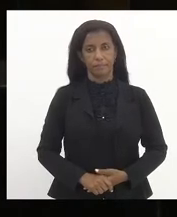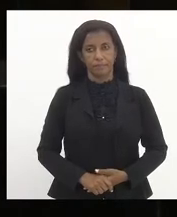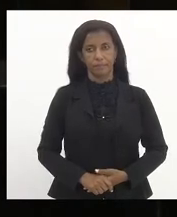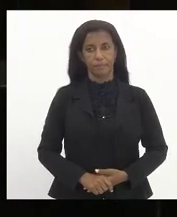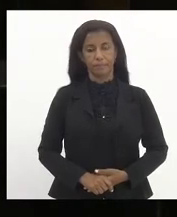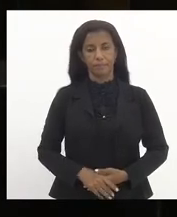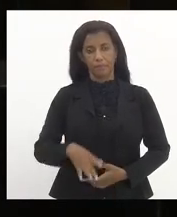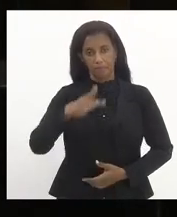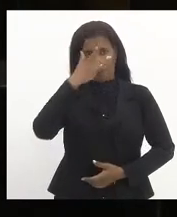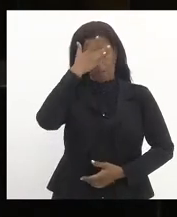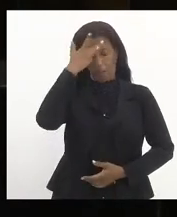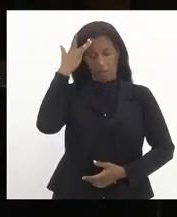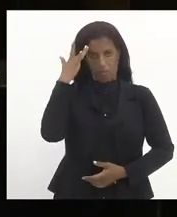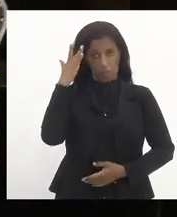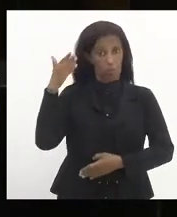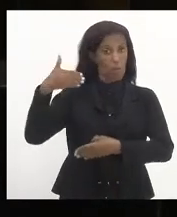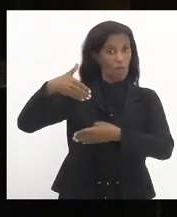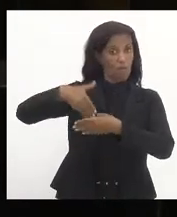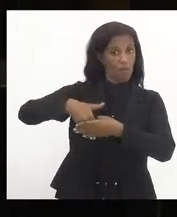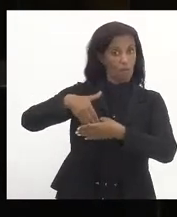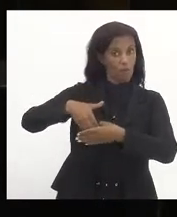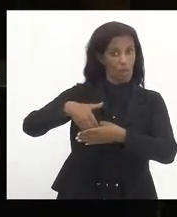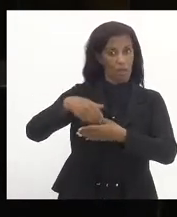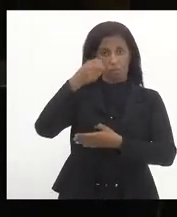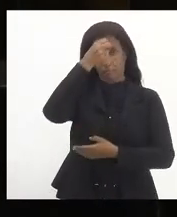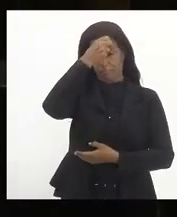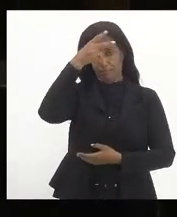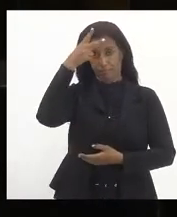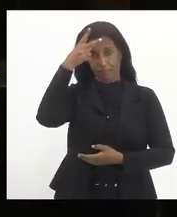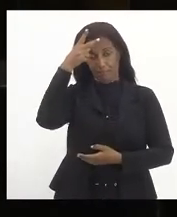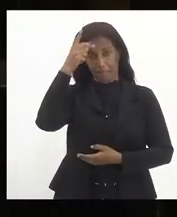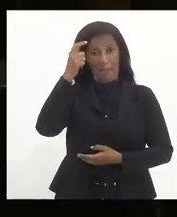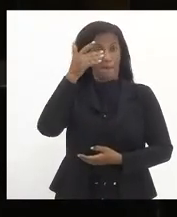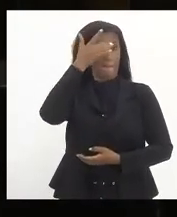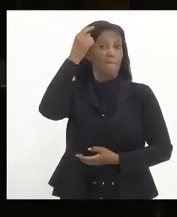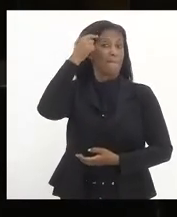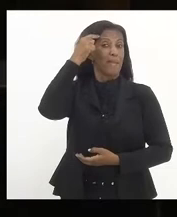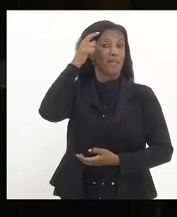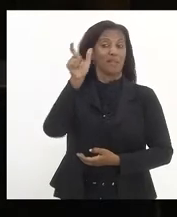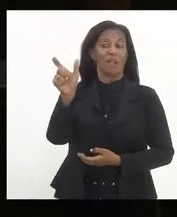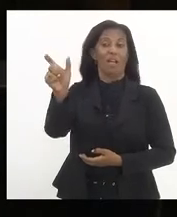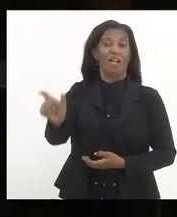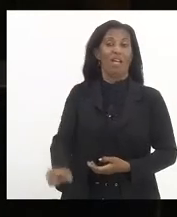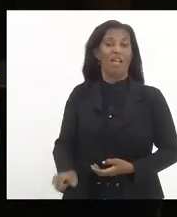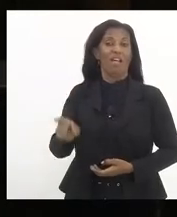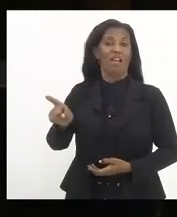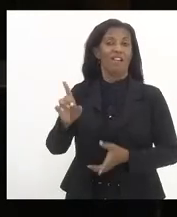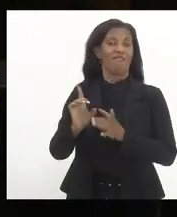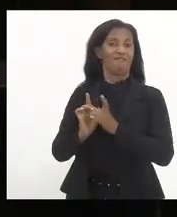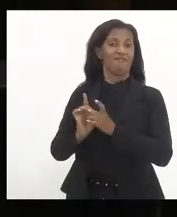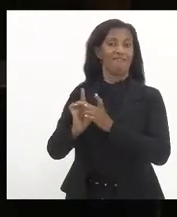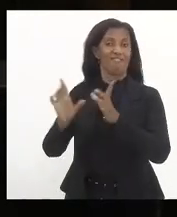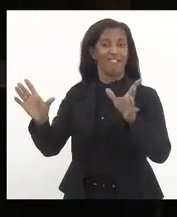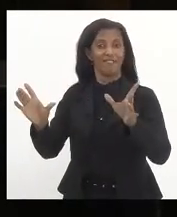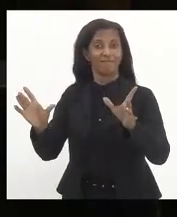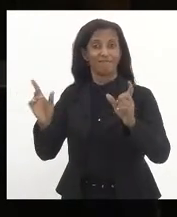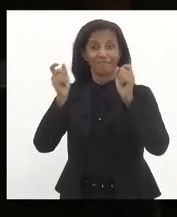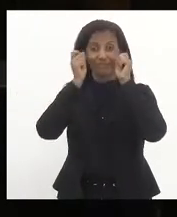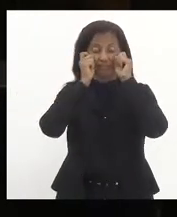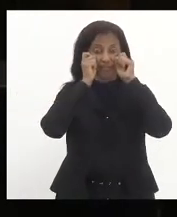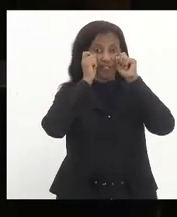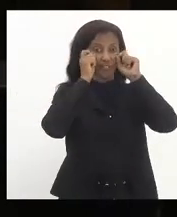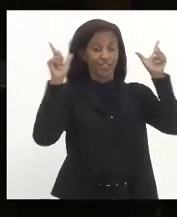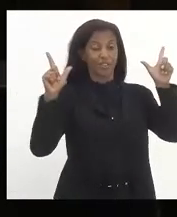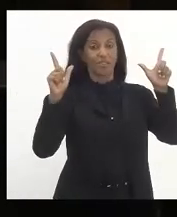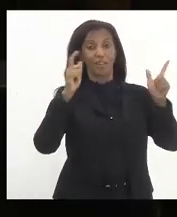As pessoas elegeram Eduardo Paes achando que ali estava um democrata, mas acordaram com um